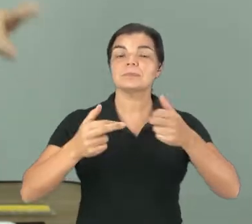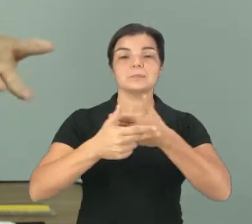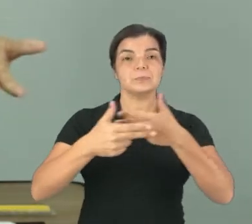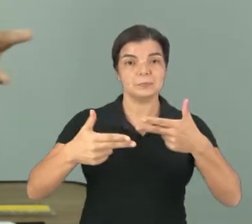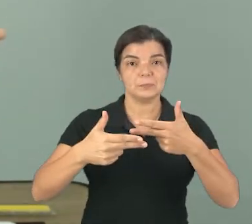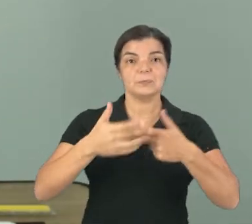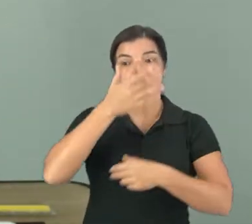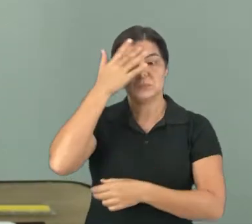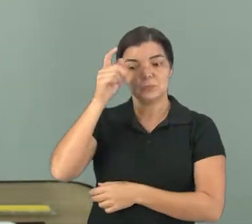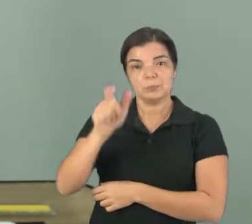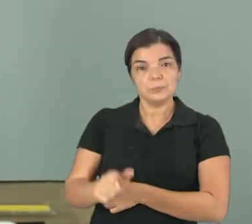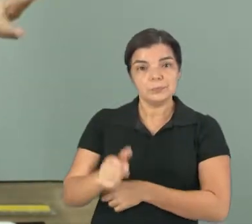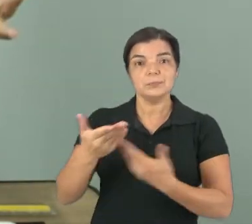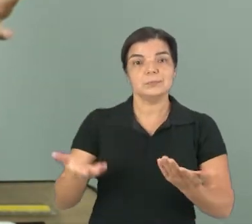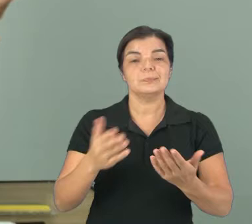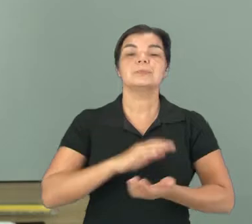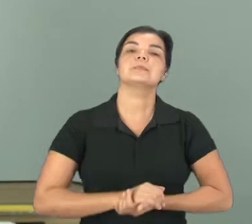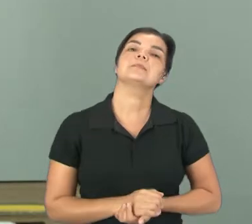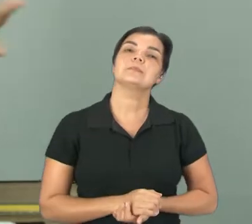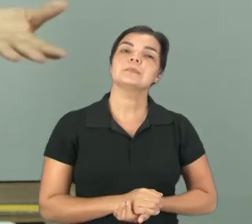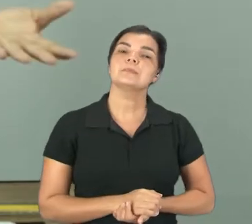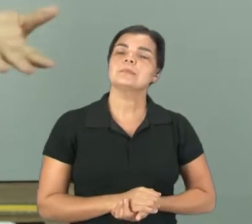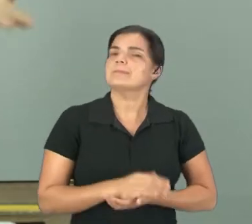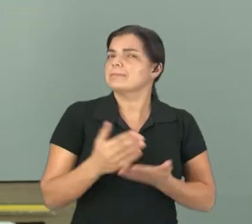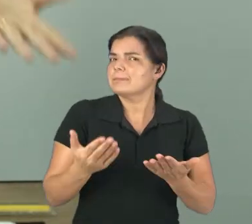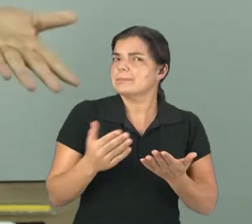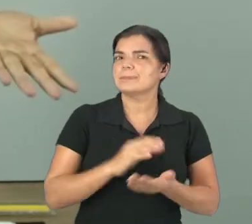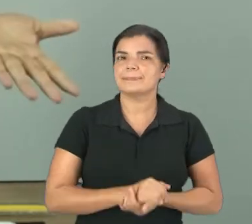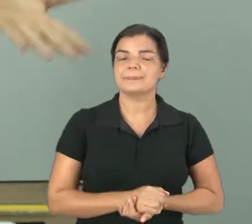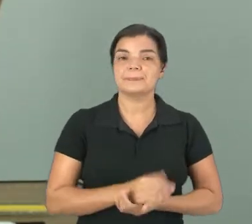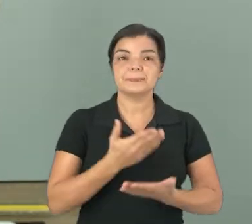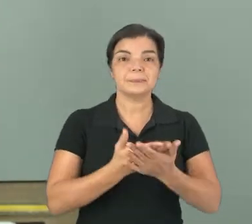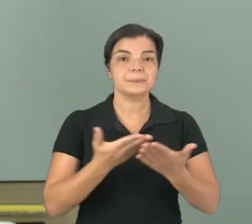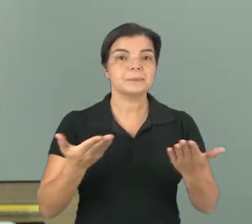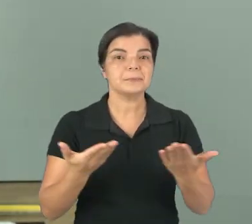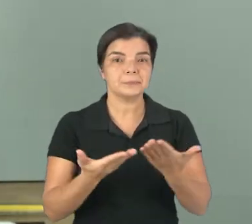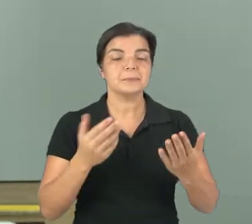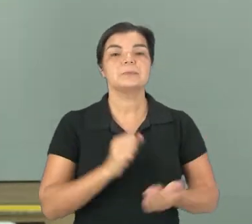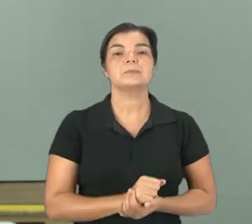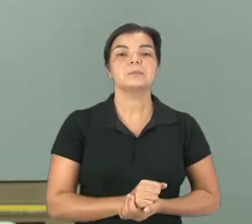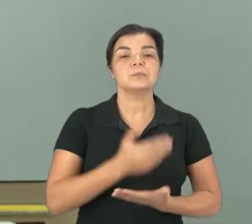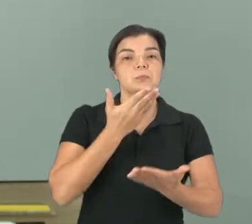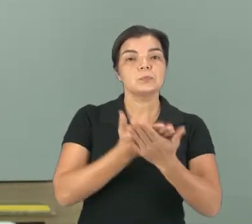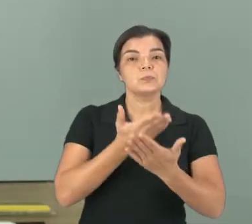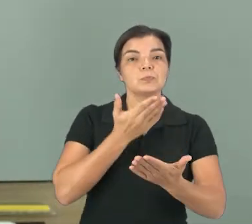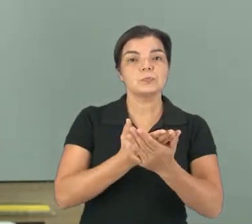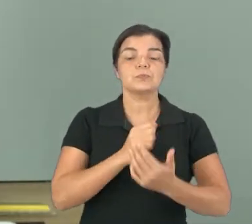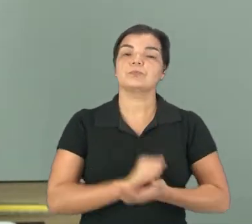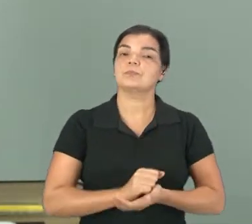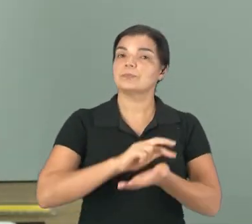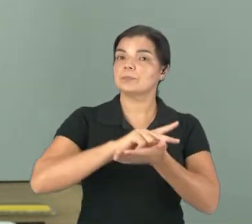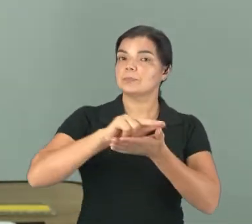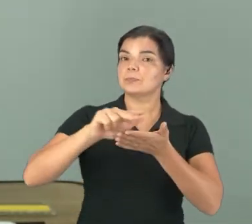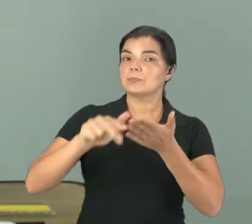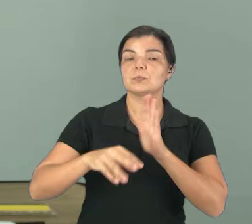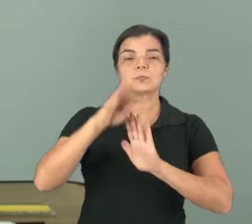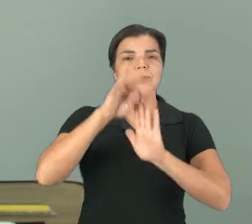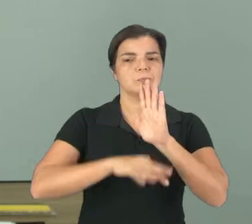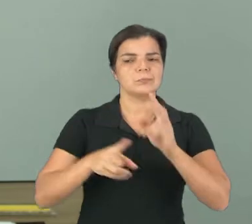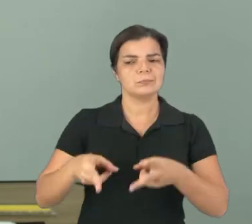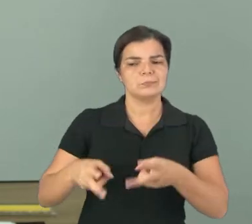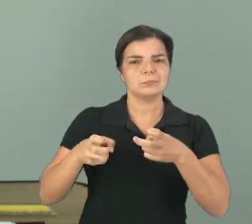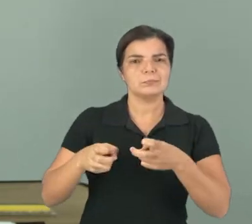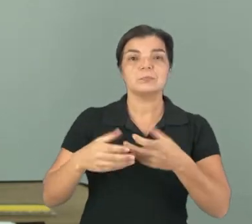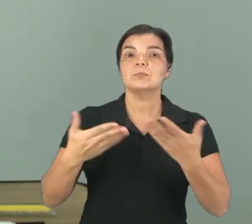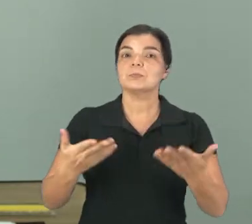algo para alguém, não é mesmo? Mas, então, na aula de hoje, nós vamos estudar sobre vários textos, perceber